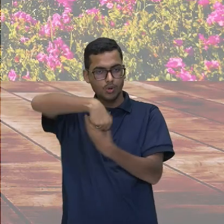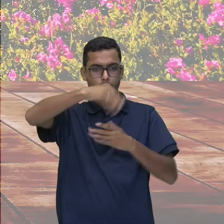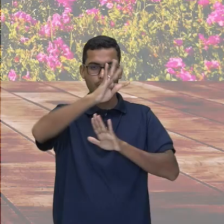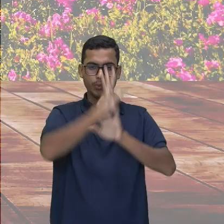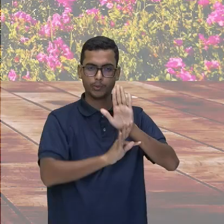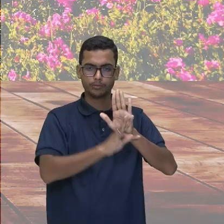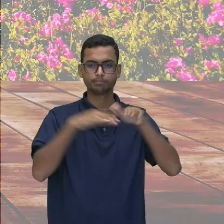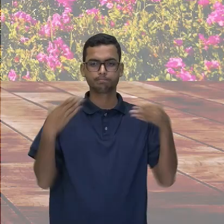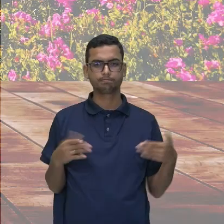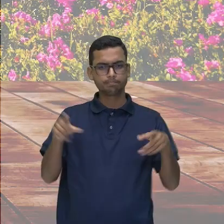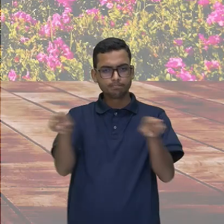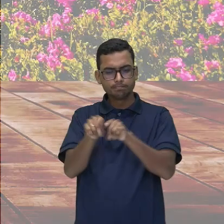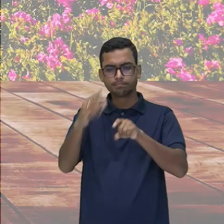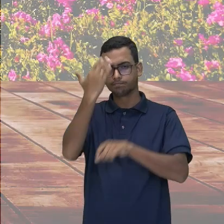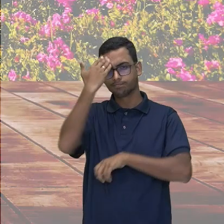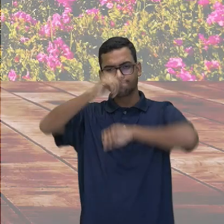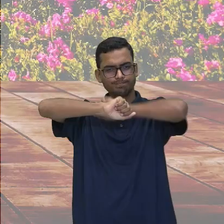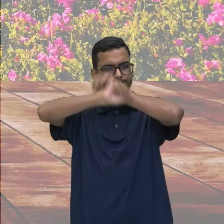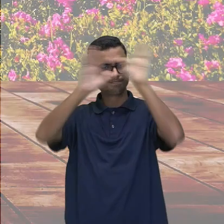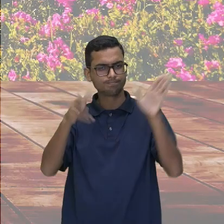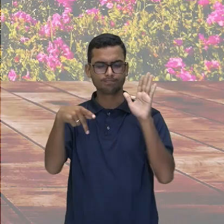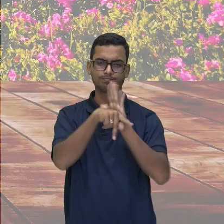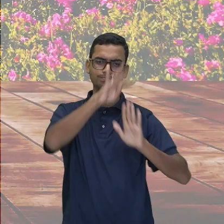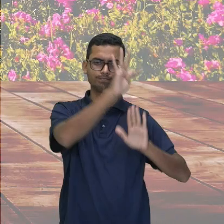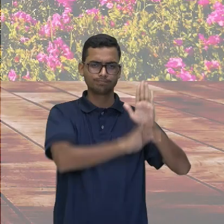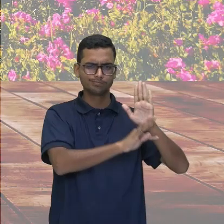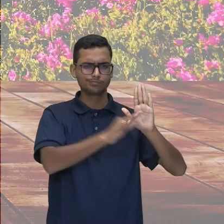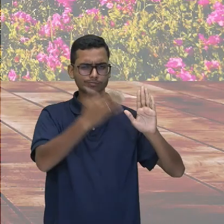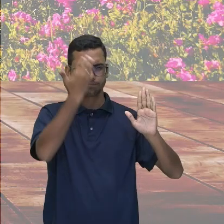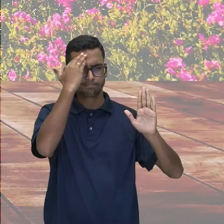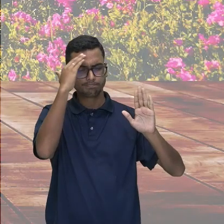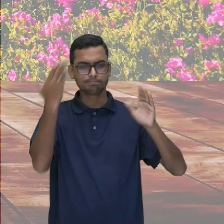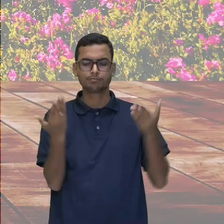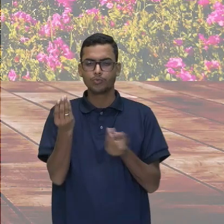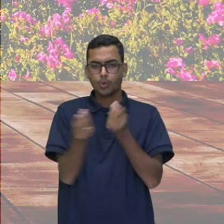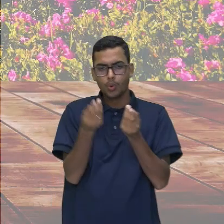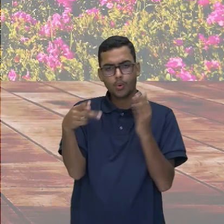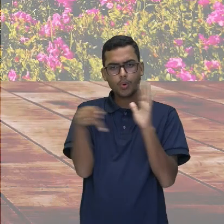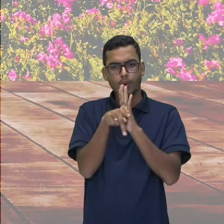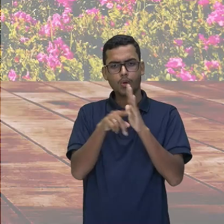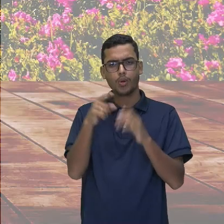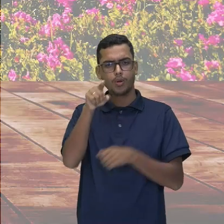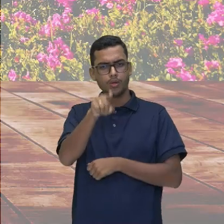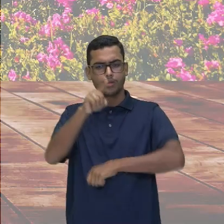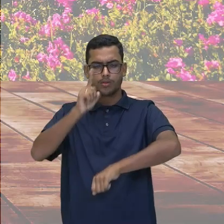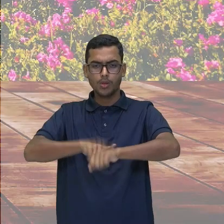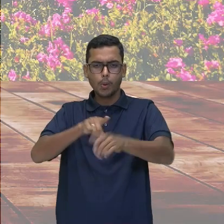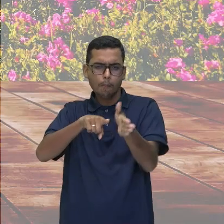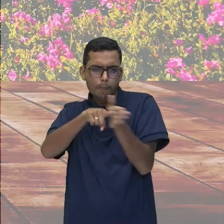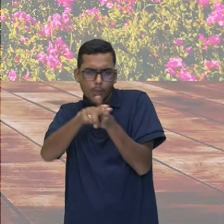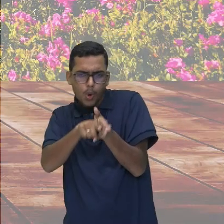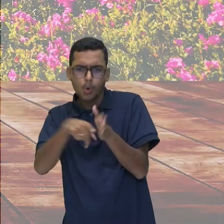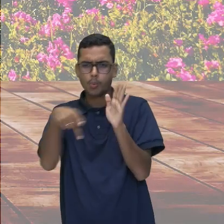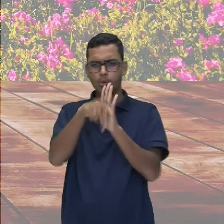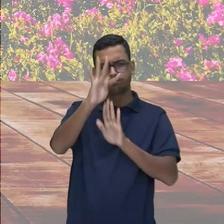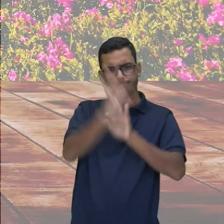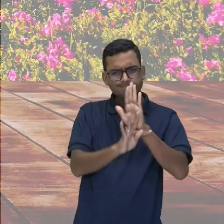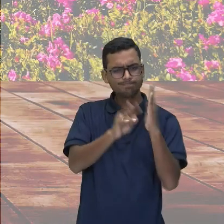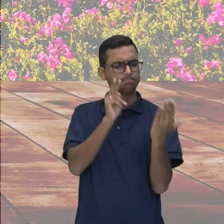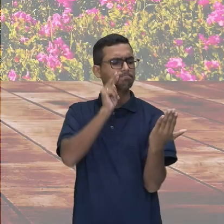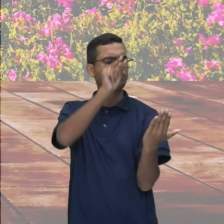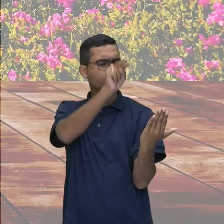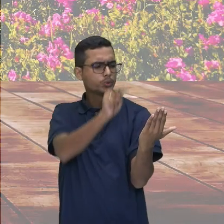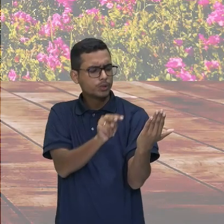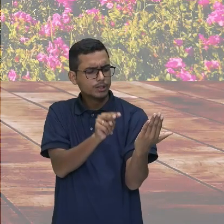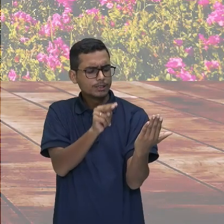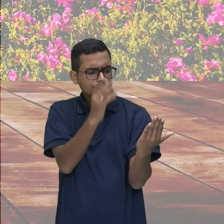é aquilo que está muito claro ali no texto, certo? Então, superficialmente, você vai pesquisar o texto para saber do que ele